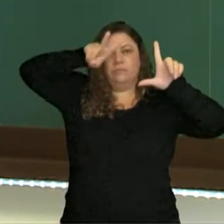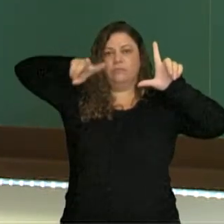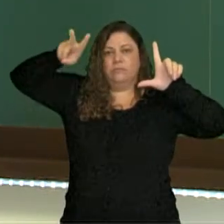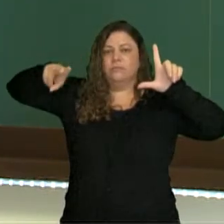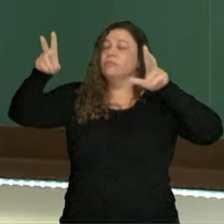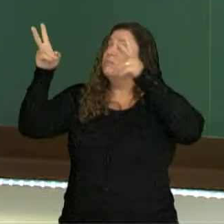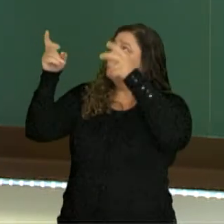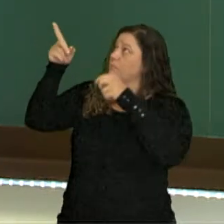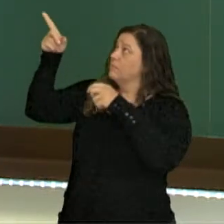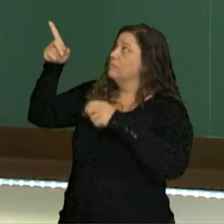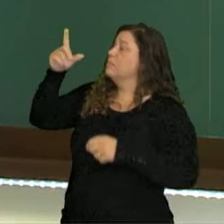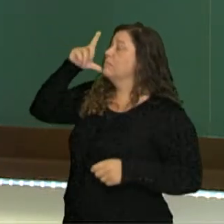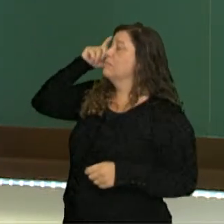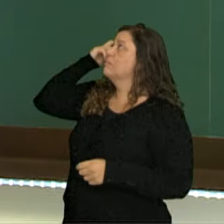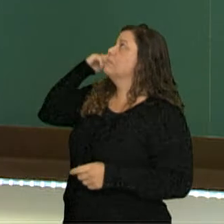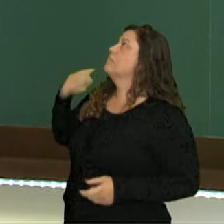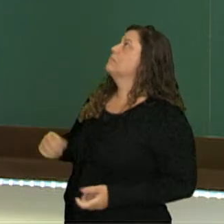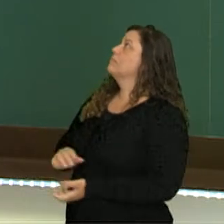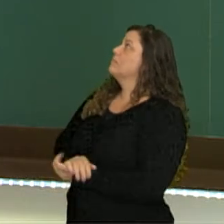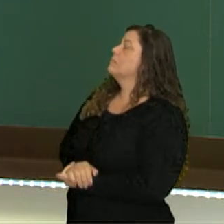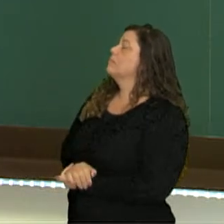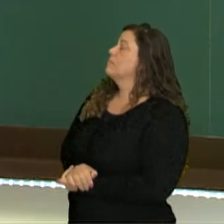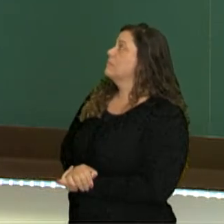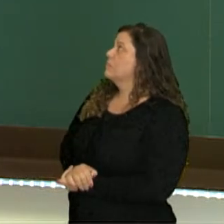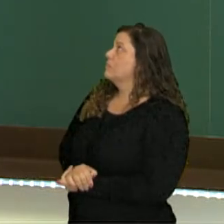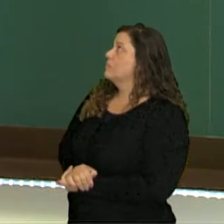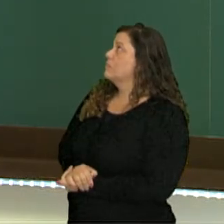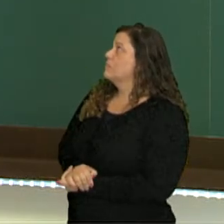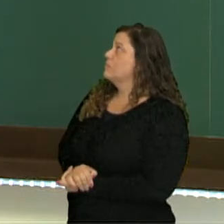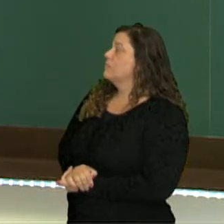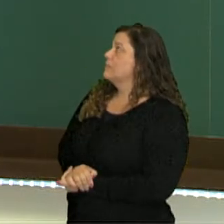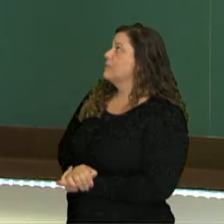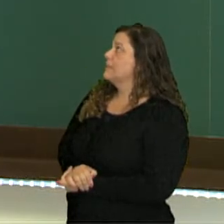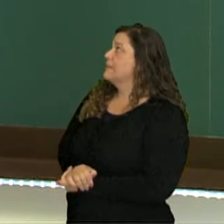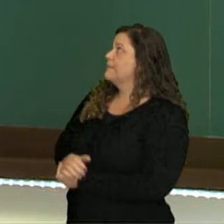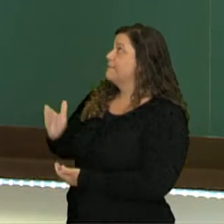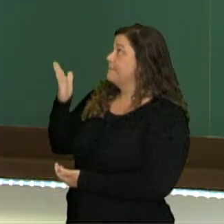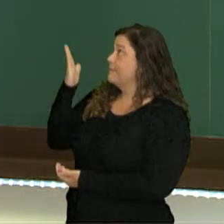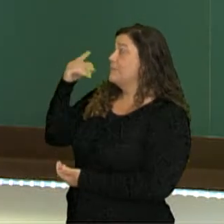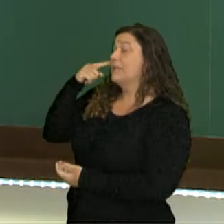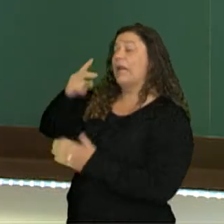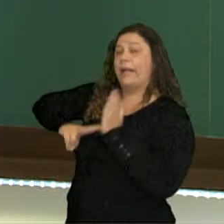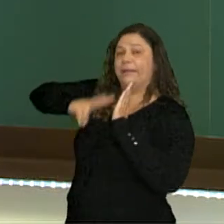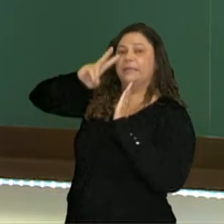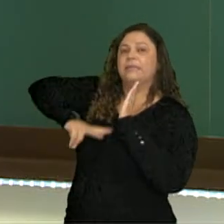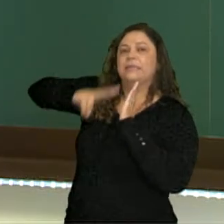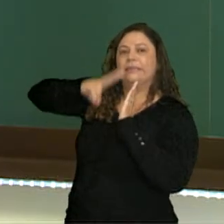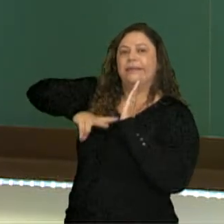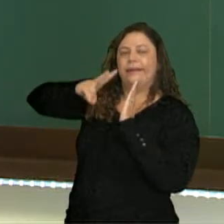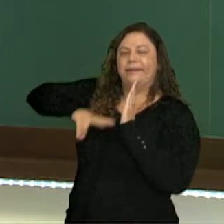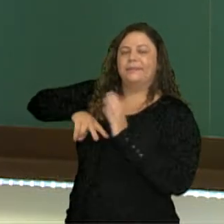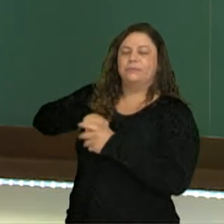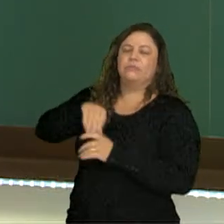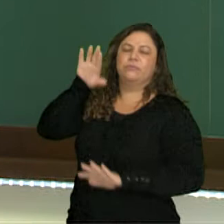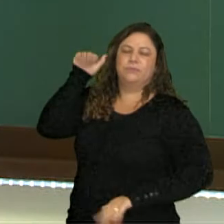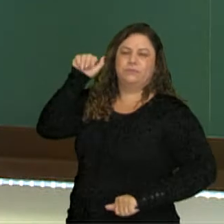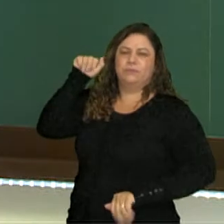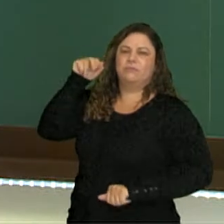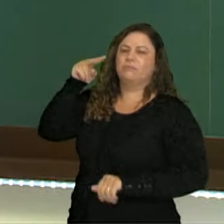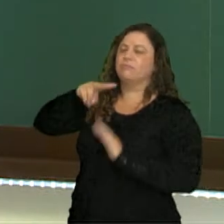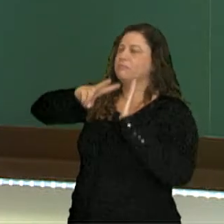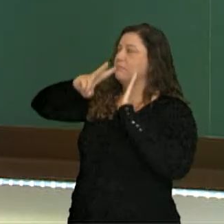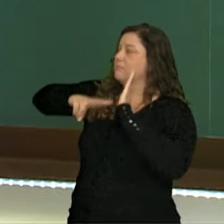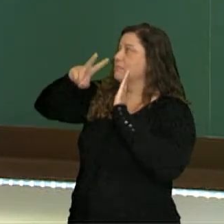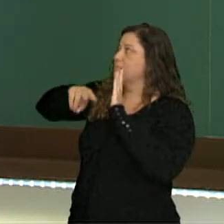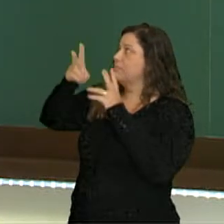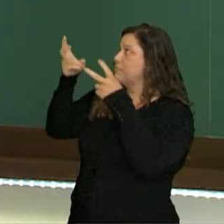e usted rinda, que nós outros rindamos, que vosotros rindais, que eles ou ustedes rindam. O que